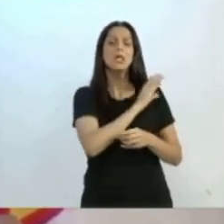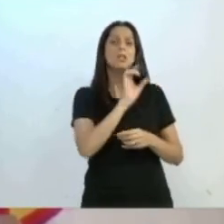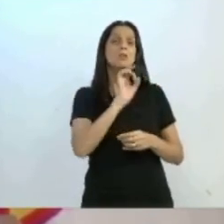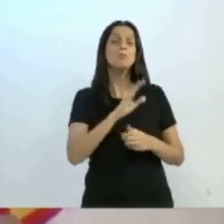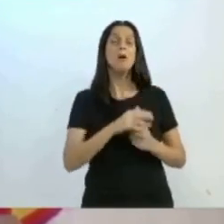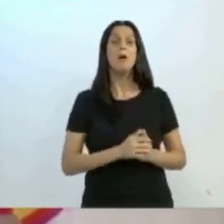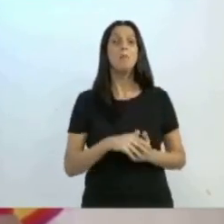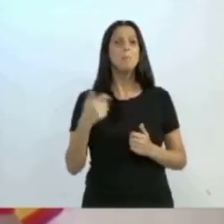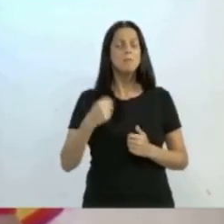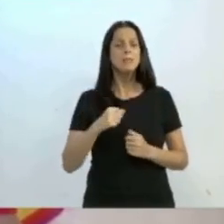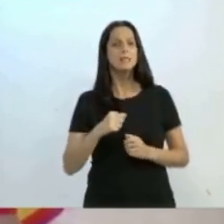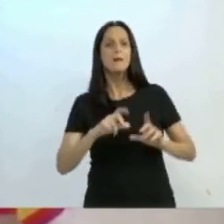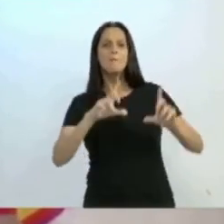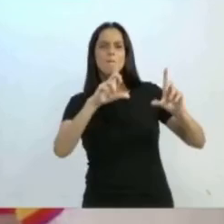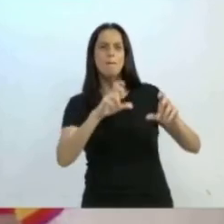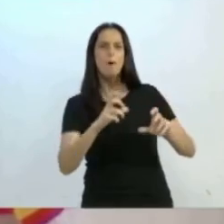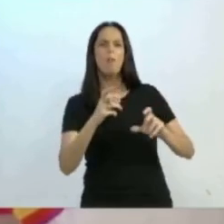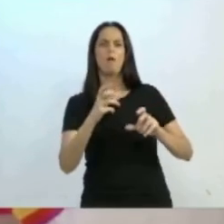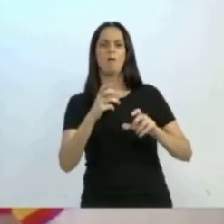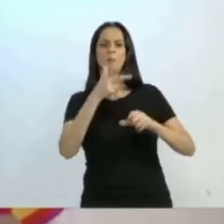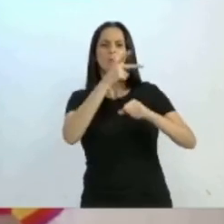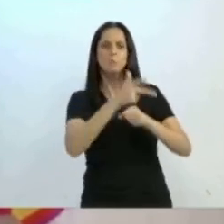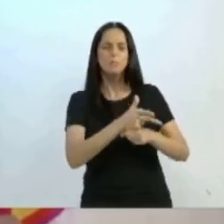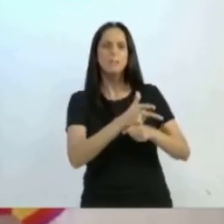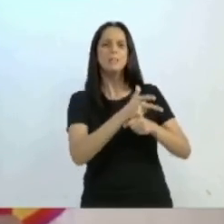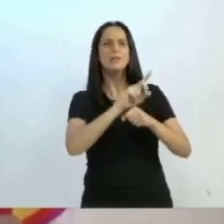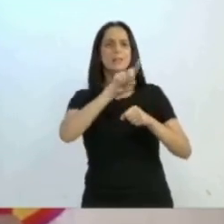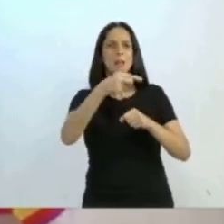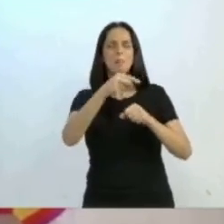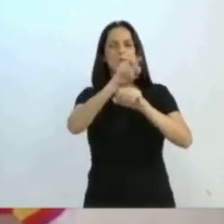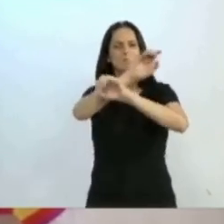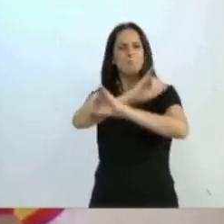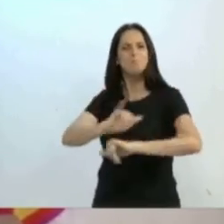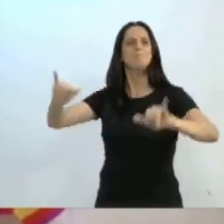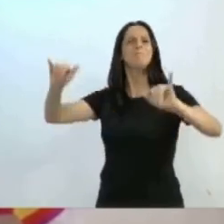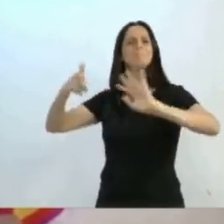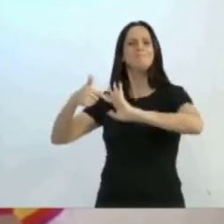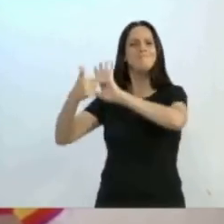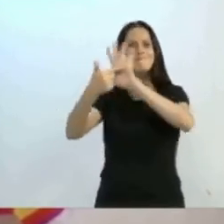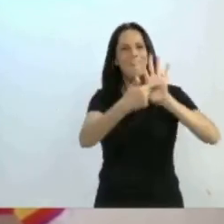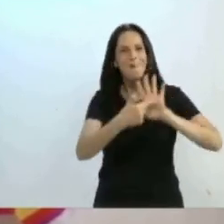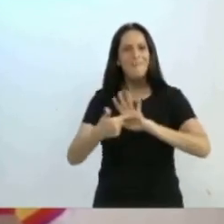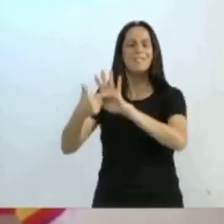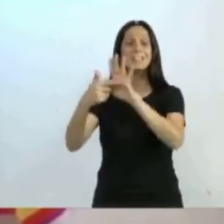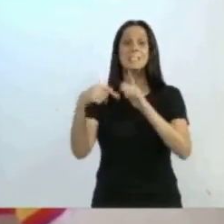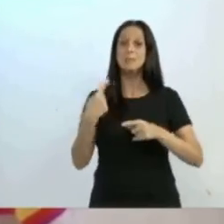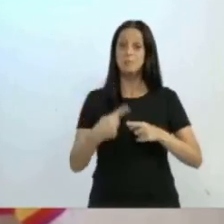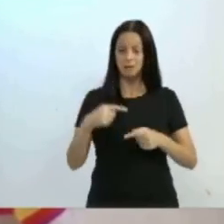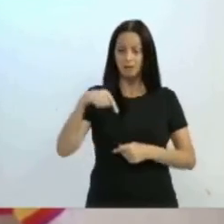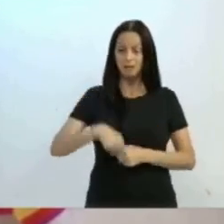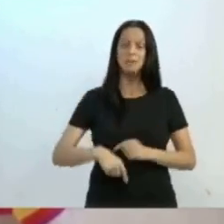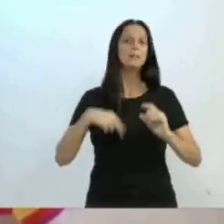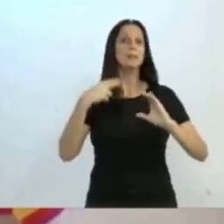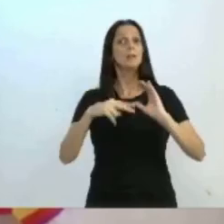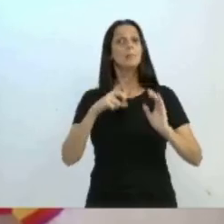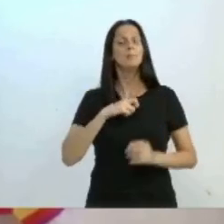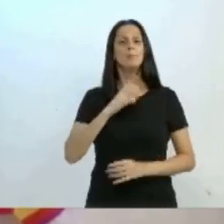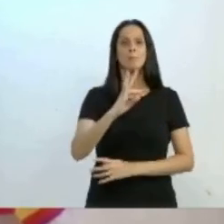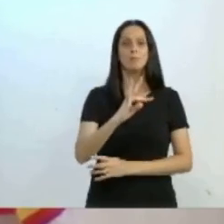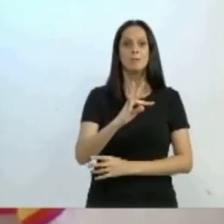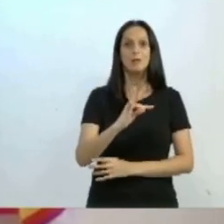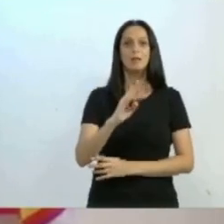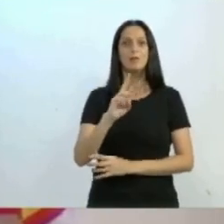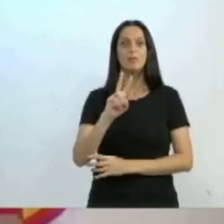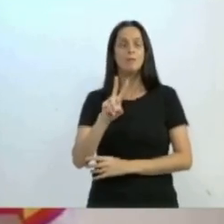que assim Aproveite melhor a tvl já que ela está a nosso serviço já que ela está a serviço dessa comunidade que traga para dentro